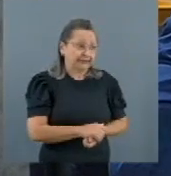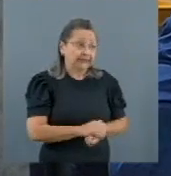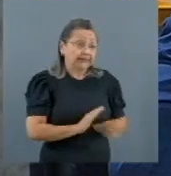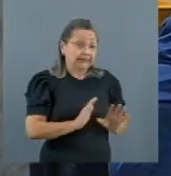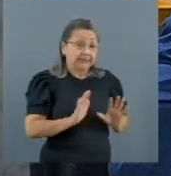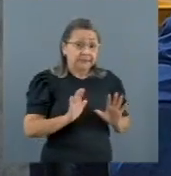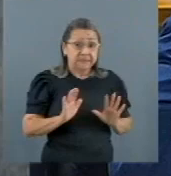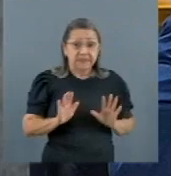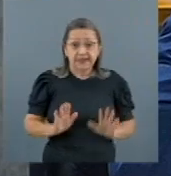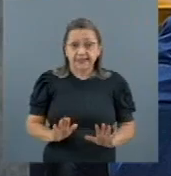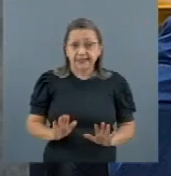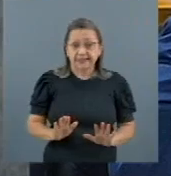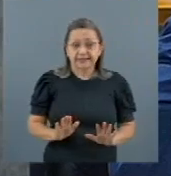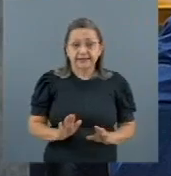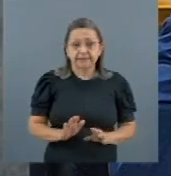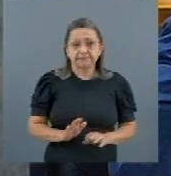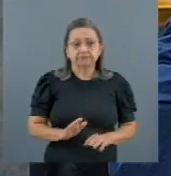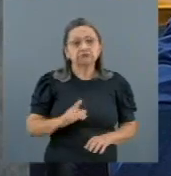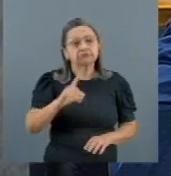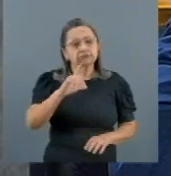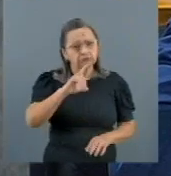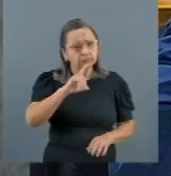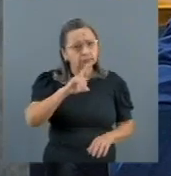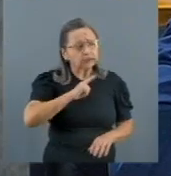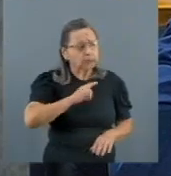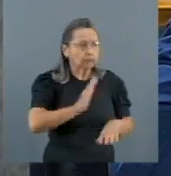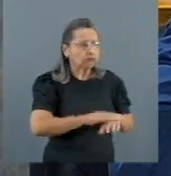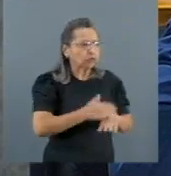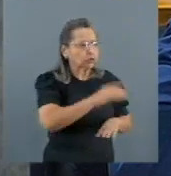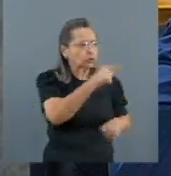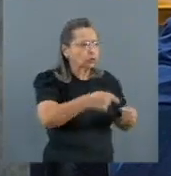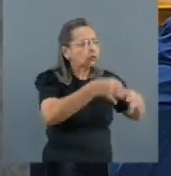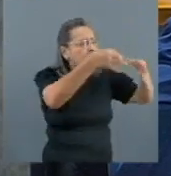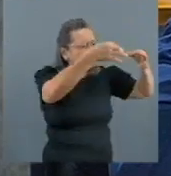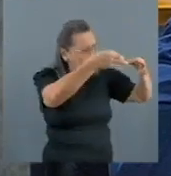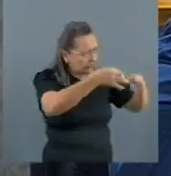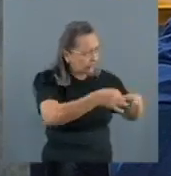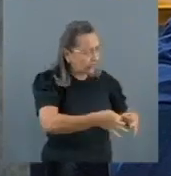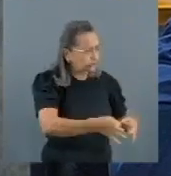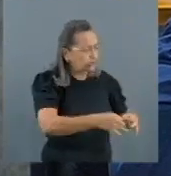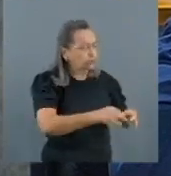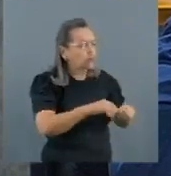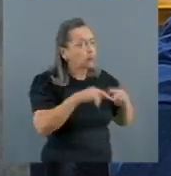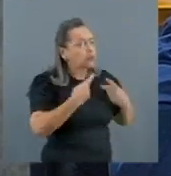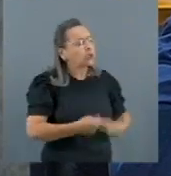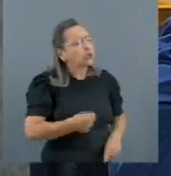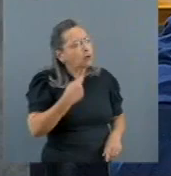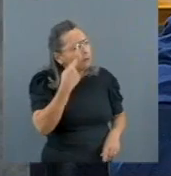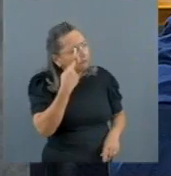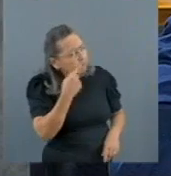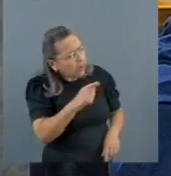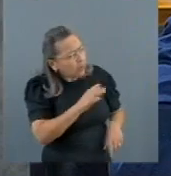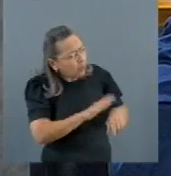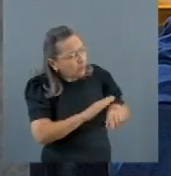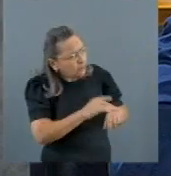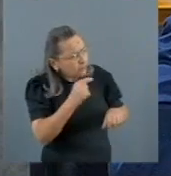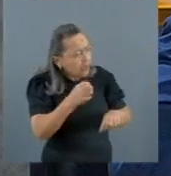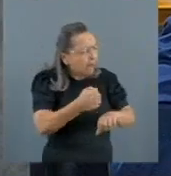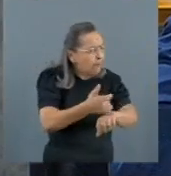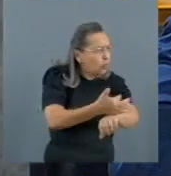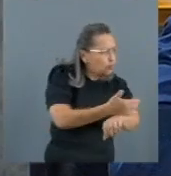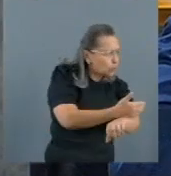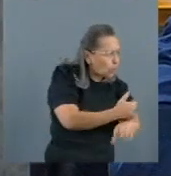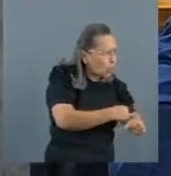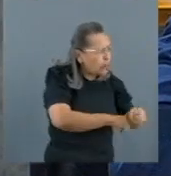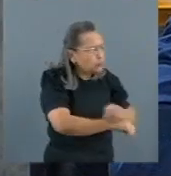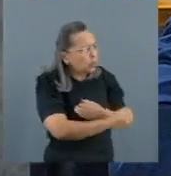Mas tem a sua dignidade. Eu vi um momento que o senhor se emocionou,